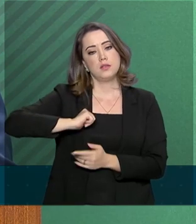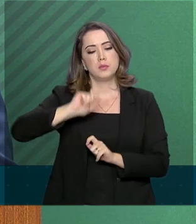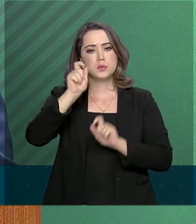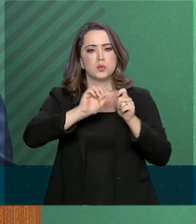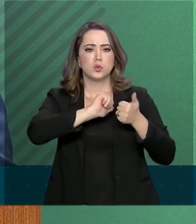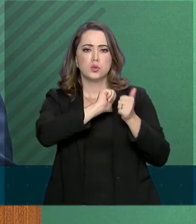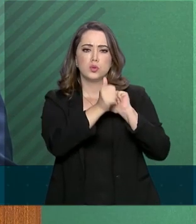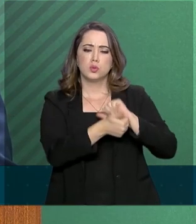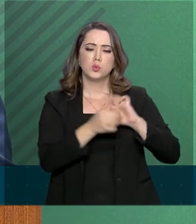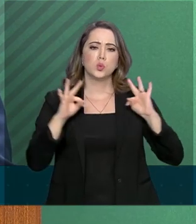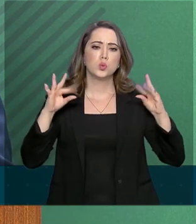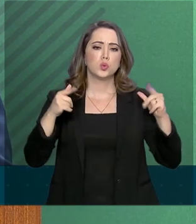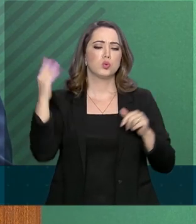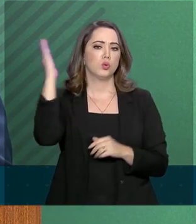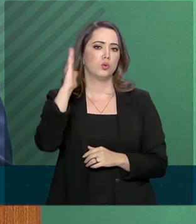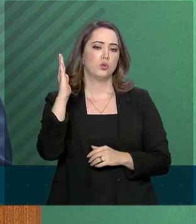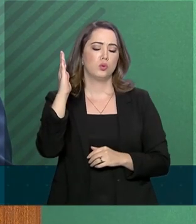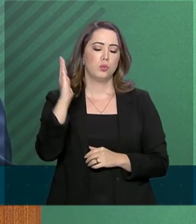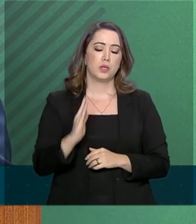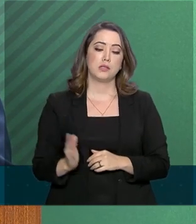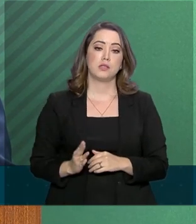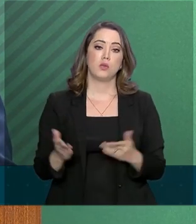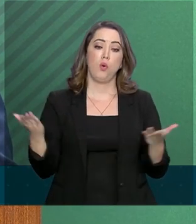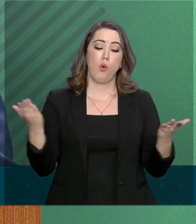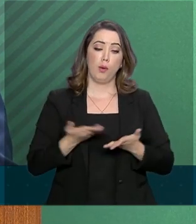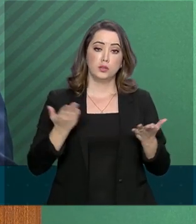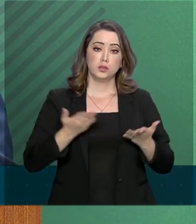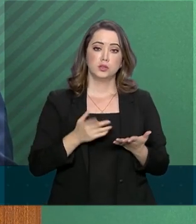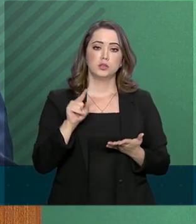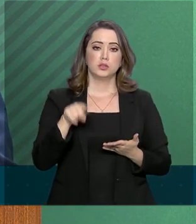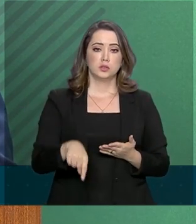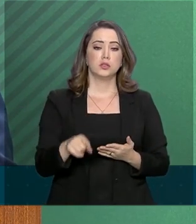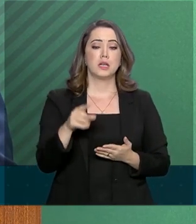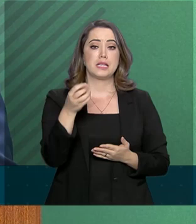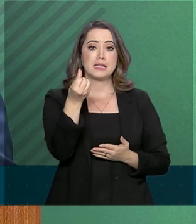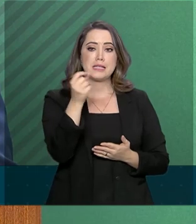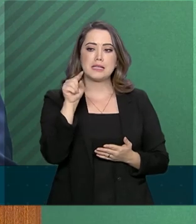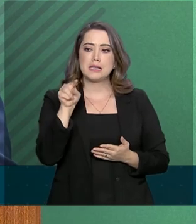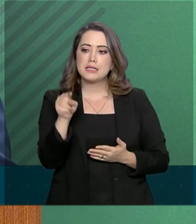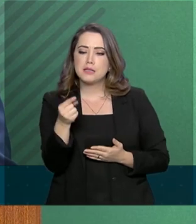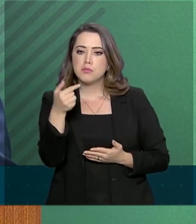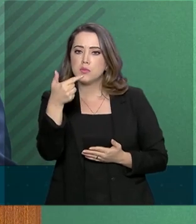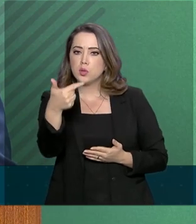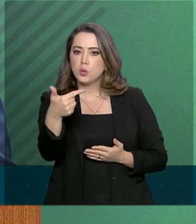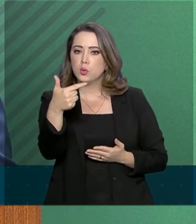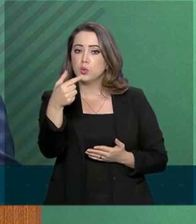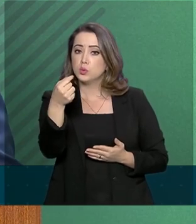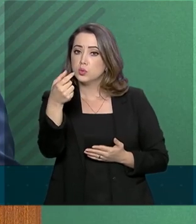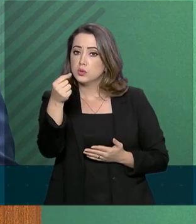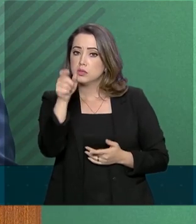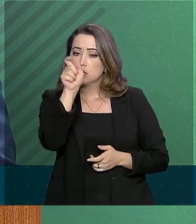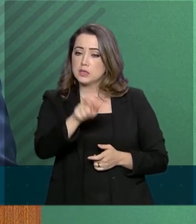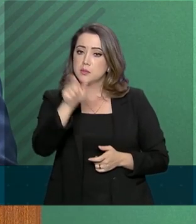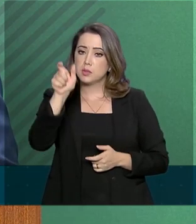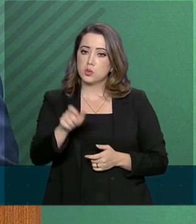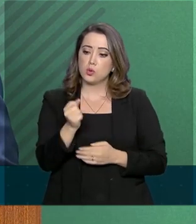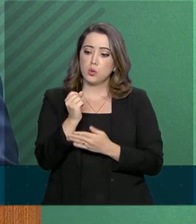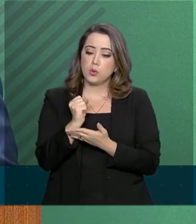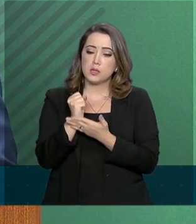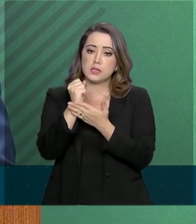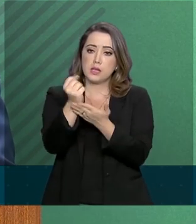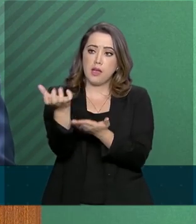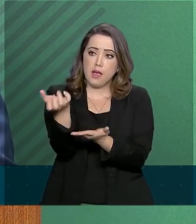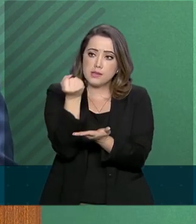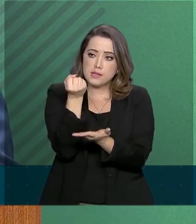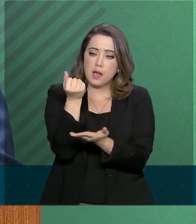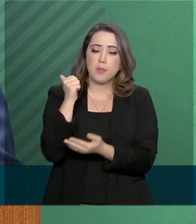de todo o país atualmente são seis mil e 200 os atletas patrocinados por esse